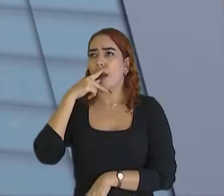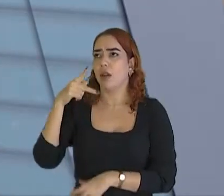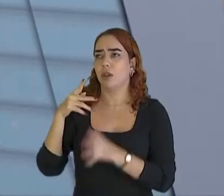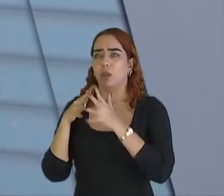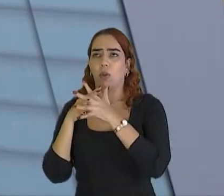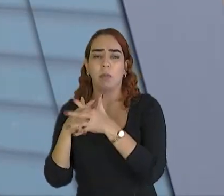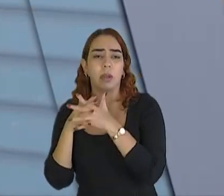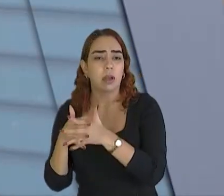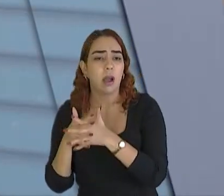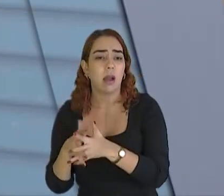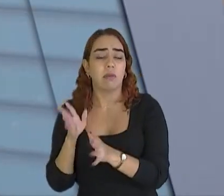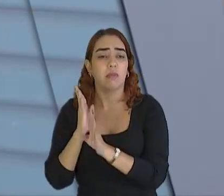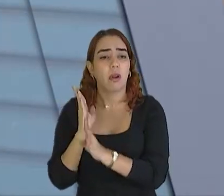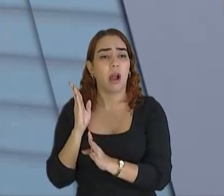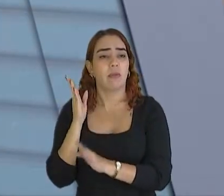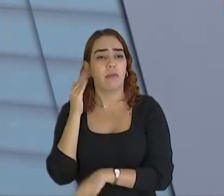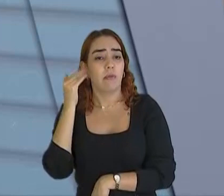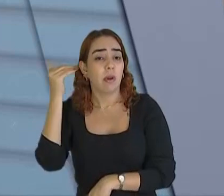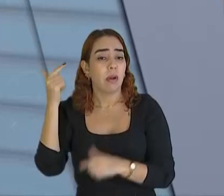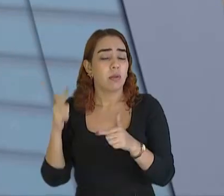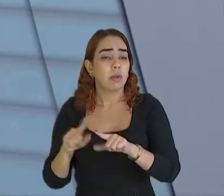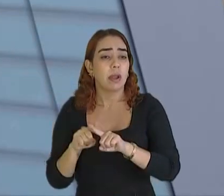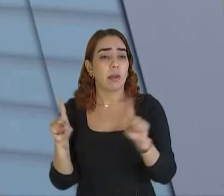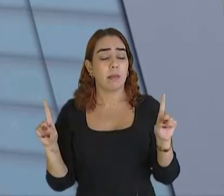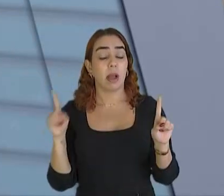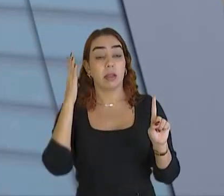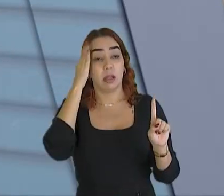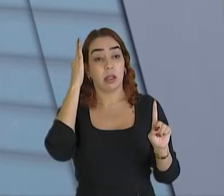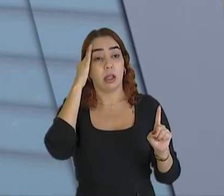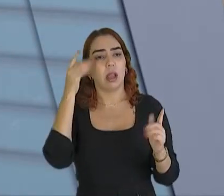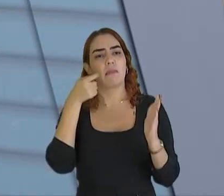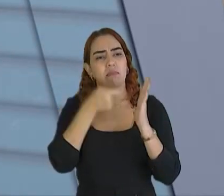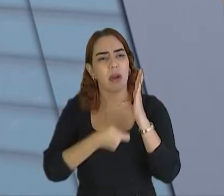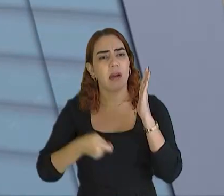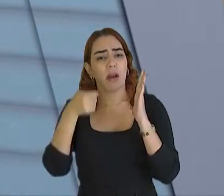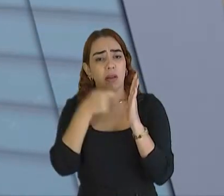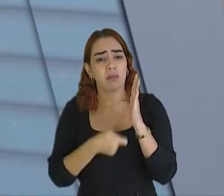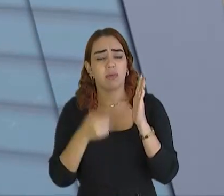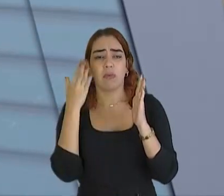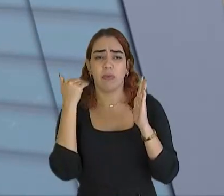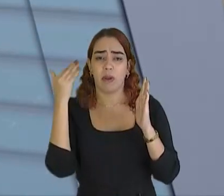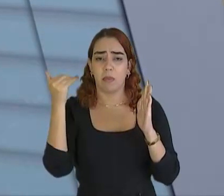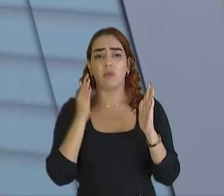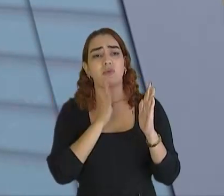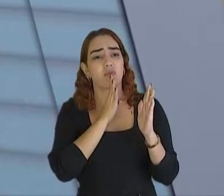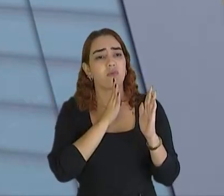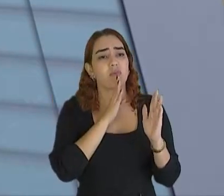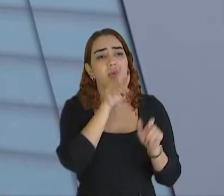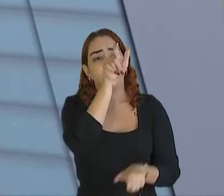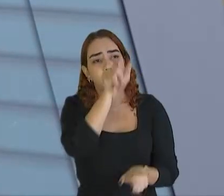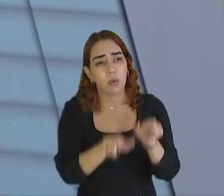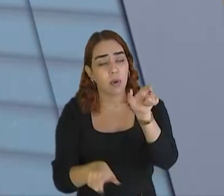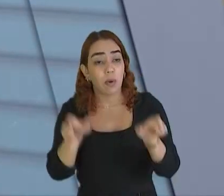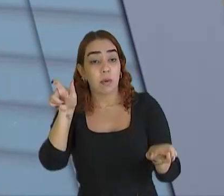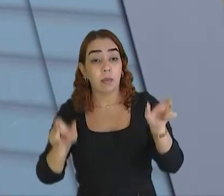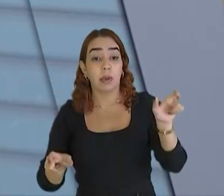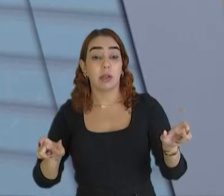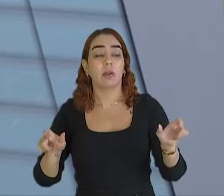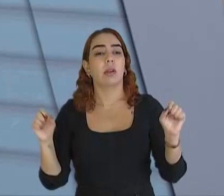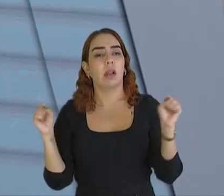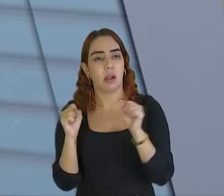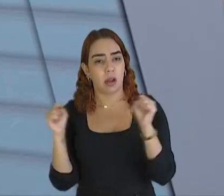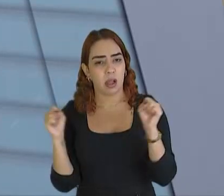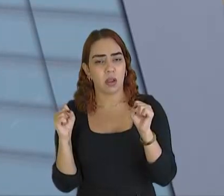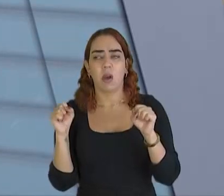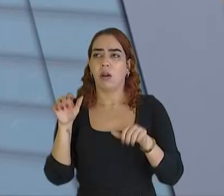significativo, porque mostra que a sua militância, a sua coerência, e eu conheço muitas pessoas que sempre